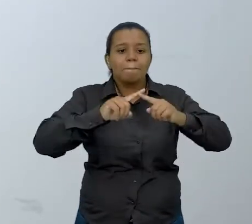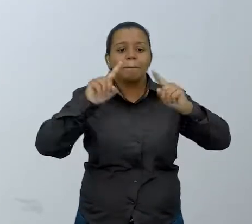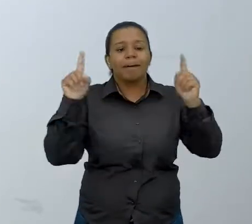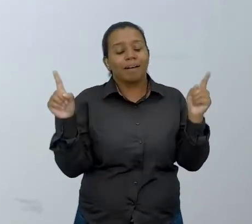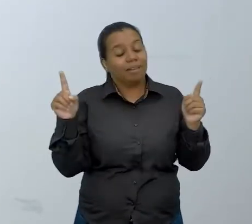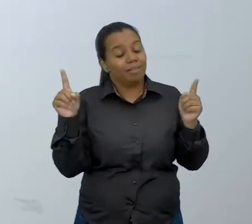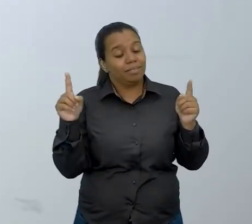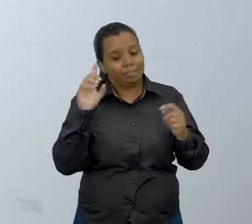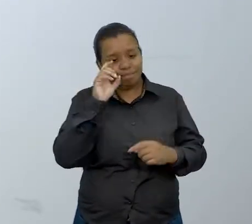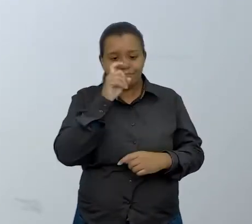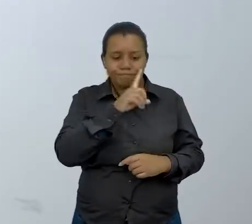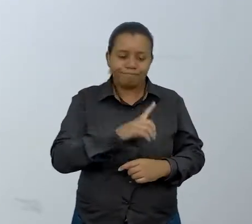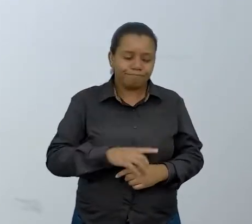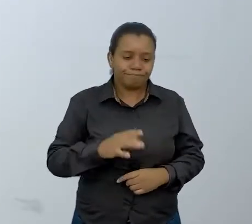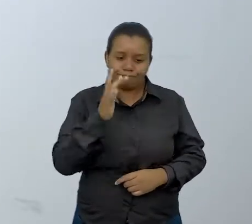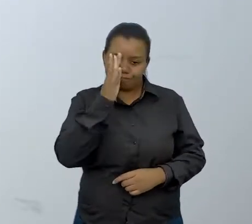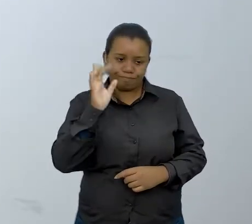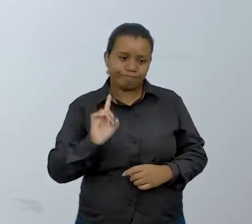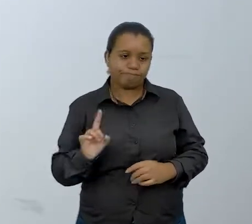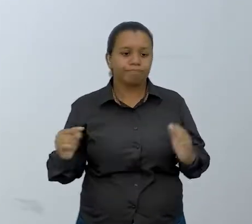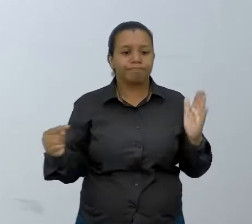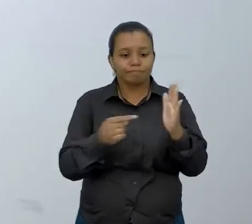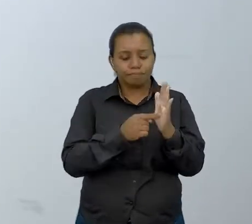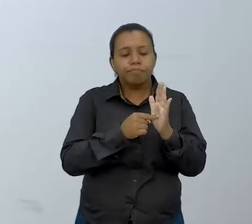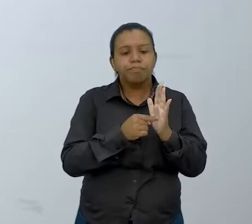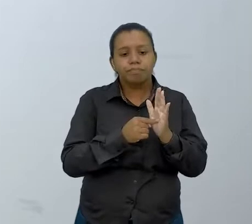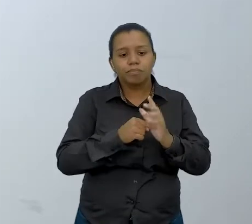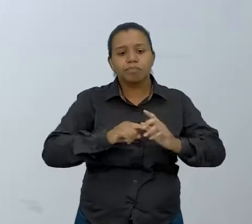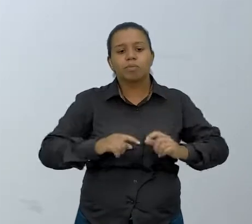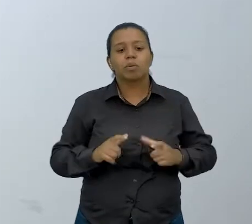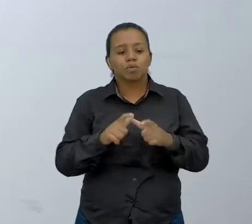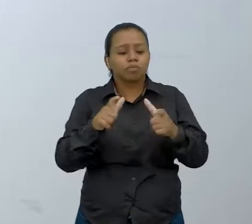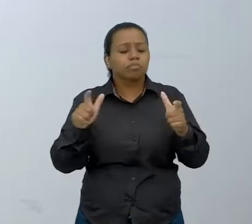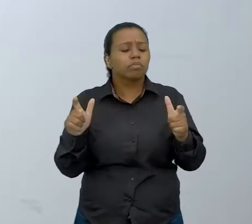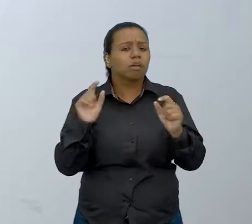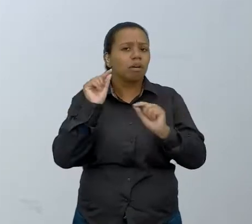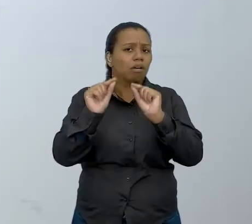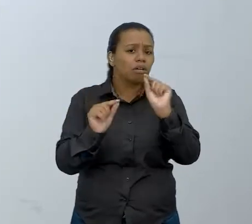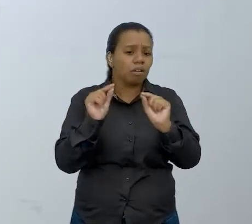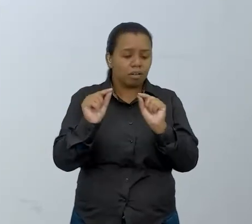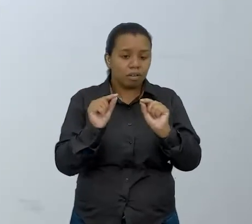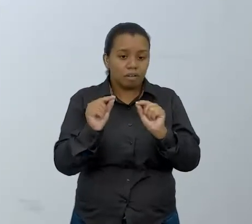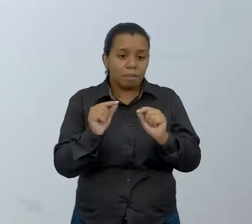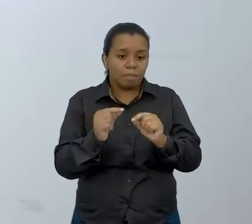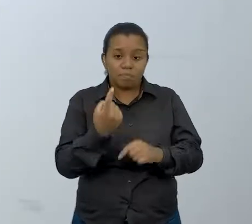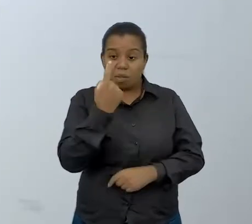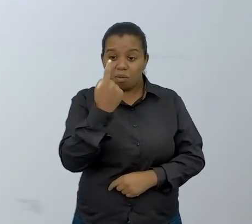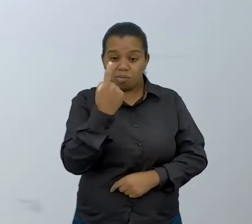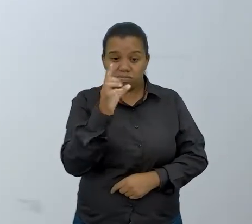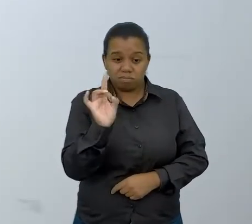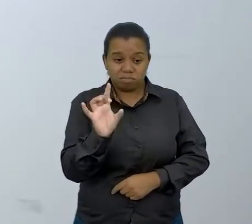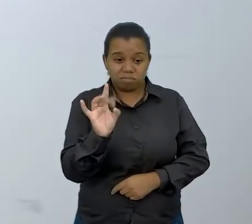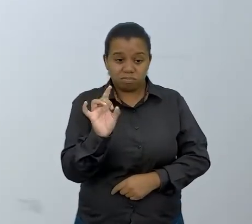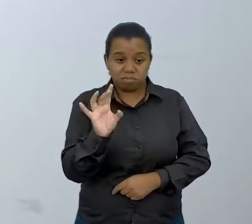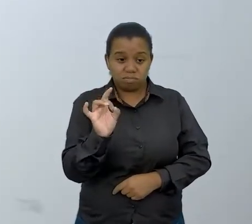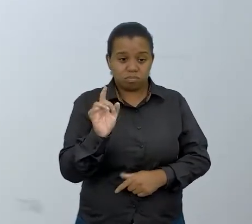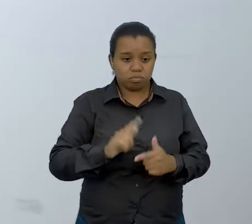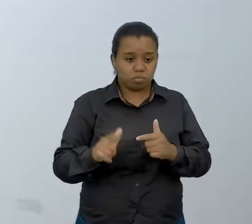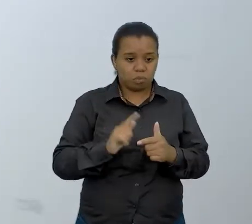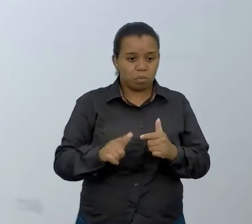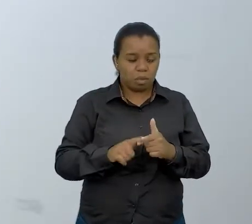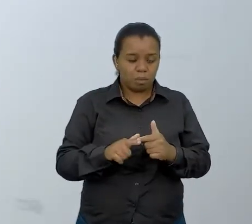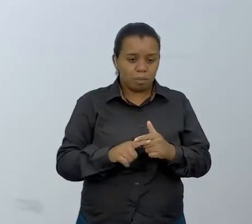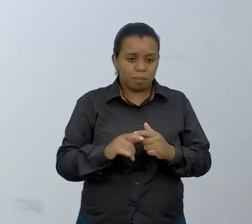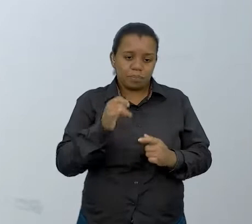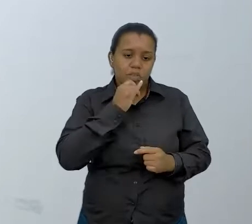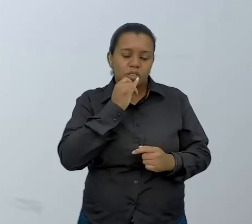batendo. Só que o grande ponto é que nenhum desses problemas tem uma única raiz, né? A gente não pode dizer que o problema da fome é, por exemplo, a